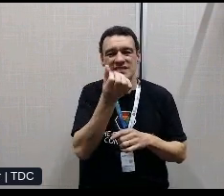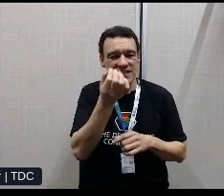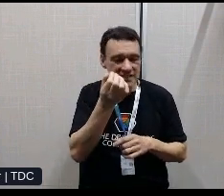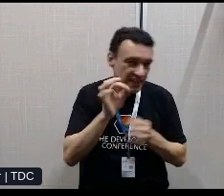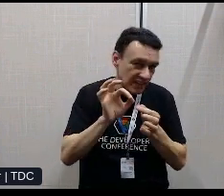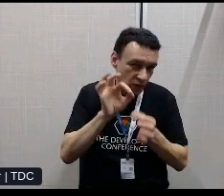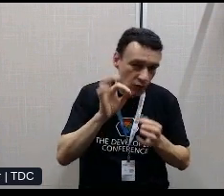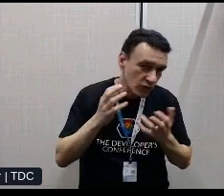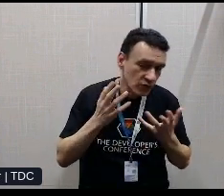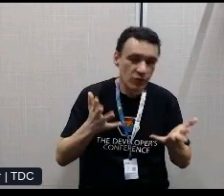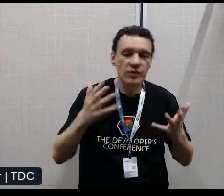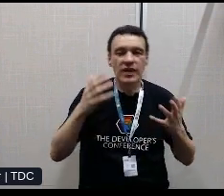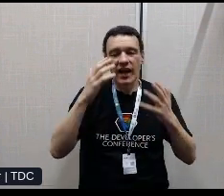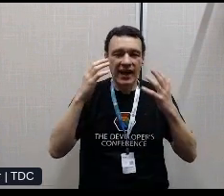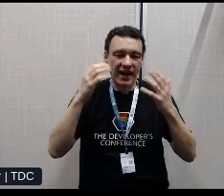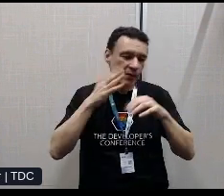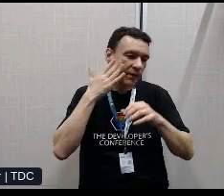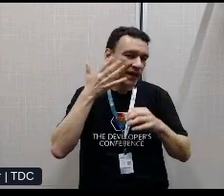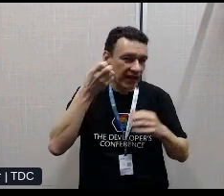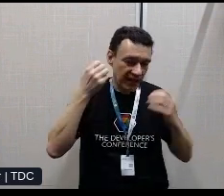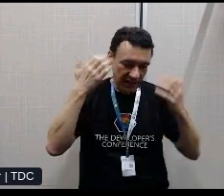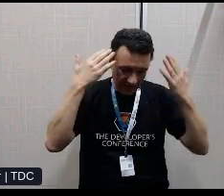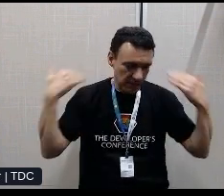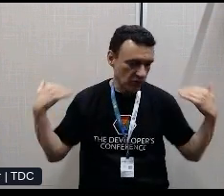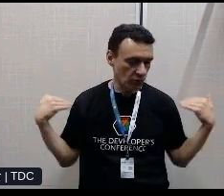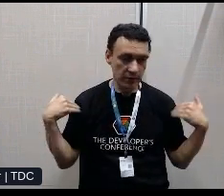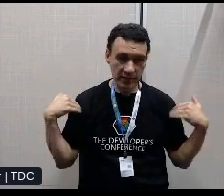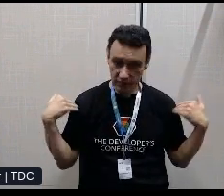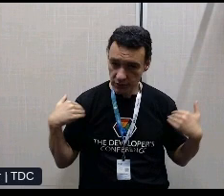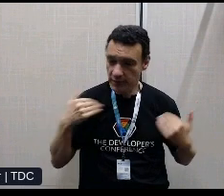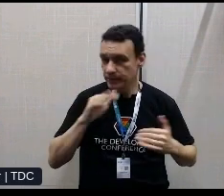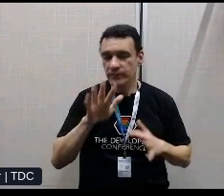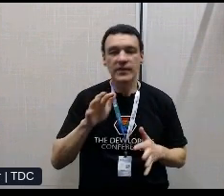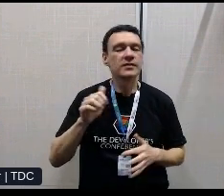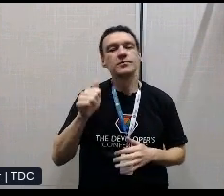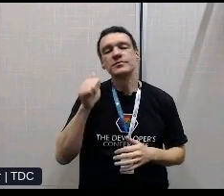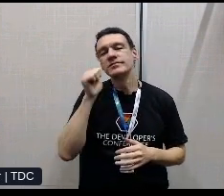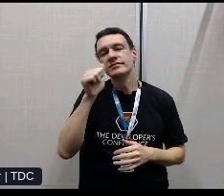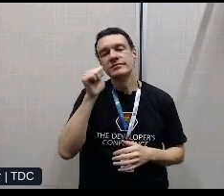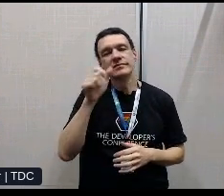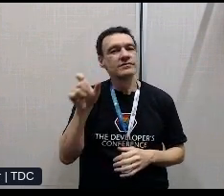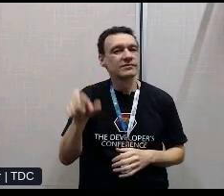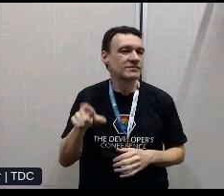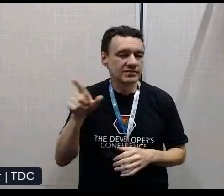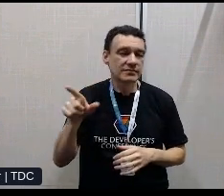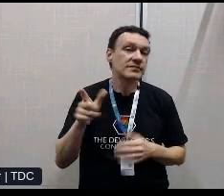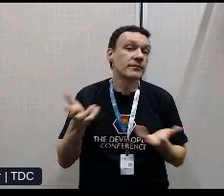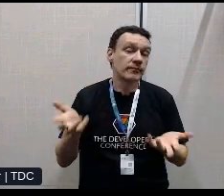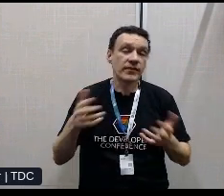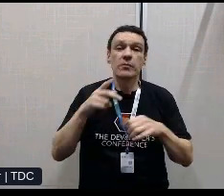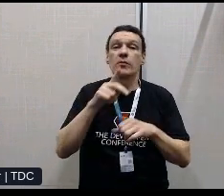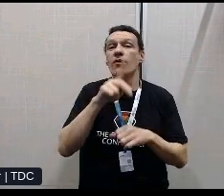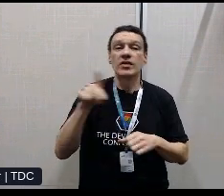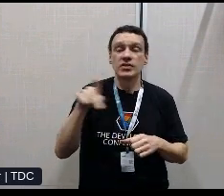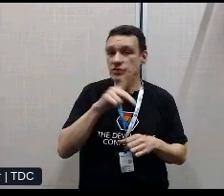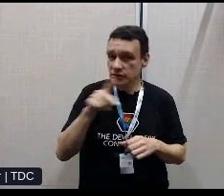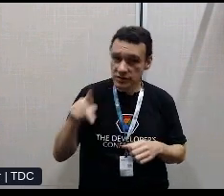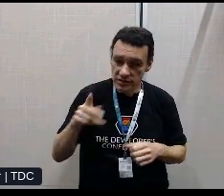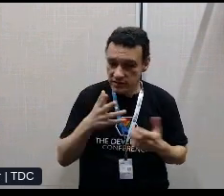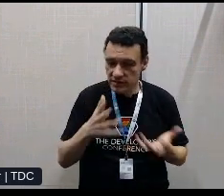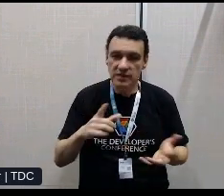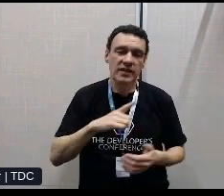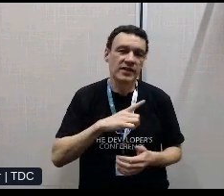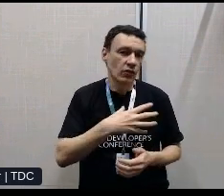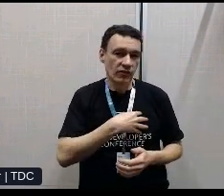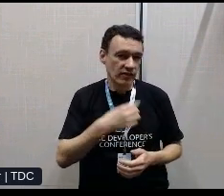cabelo comprido até o ombro. Ela é uma pessoa, ela é professora, mãe de um filho,